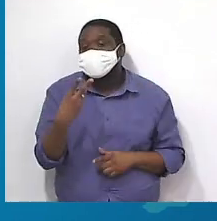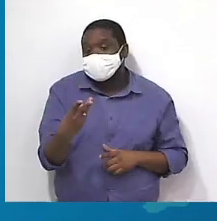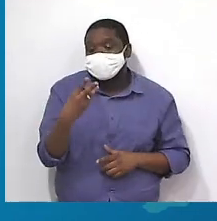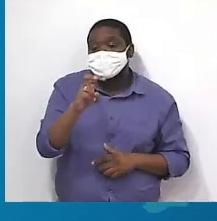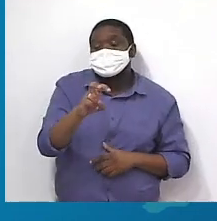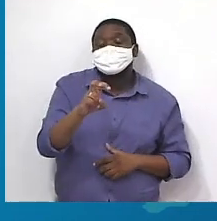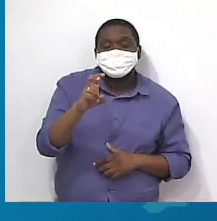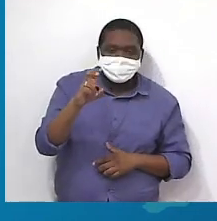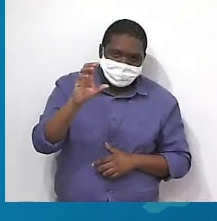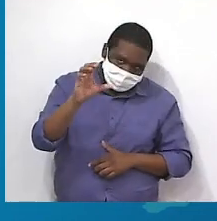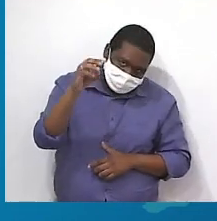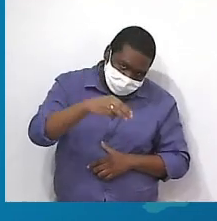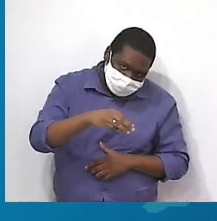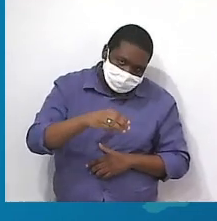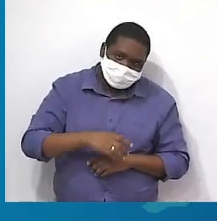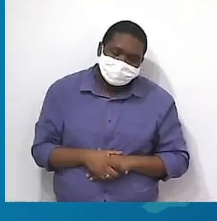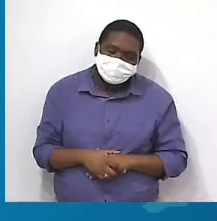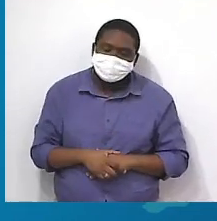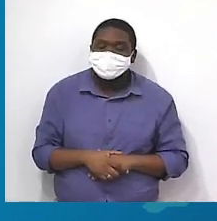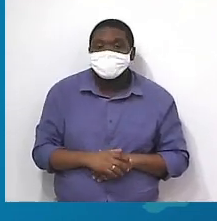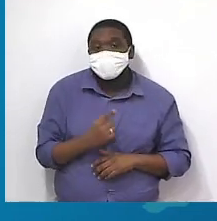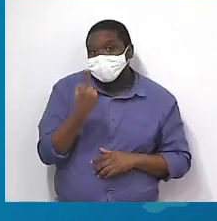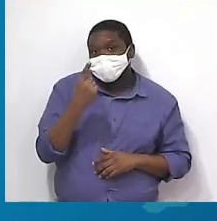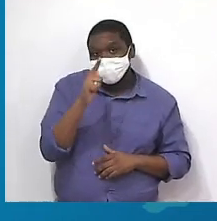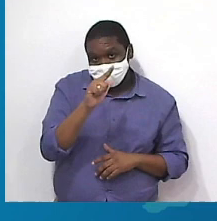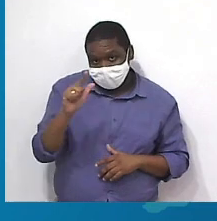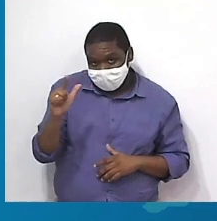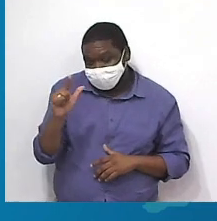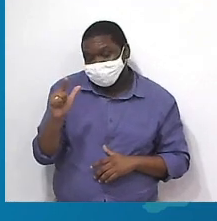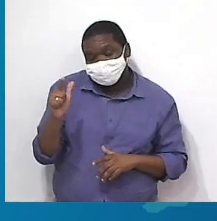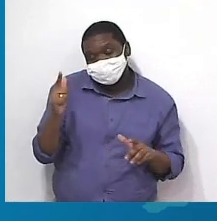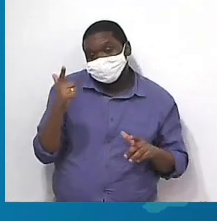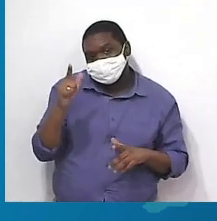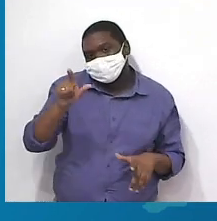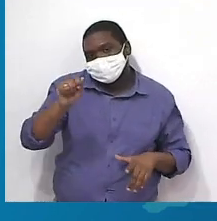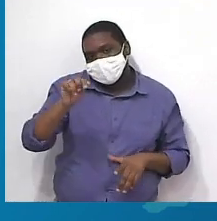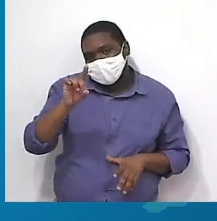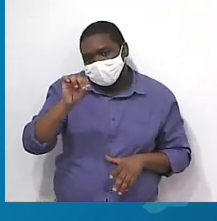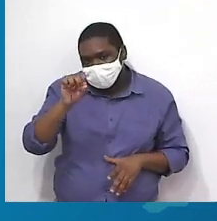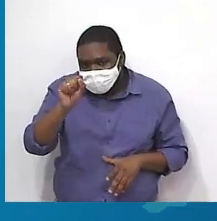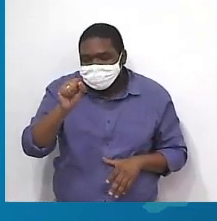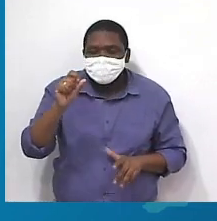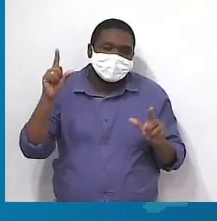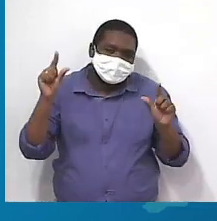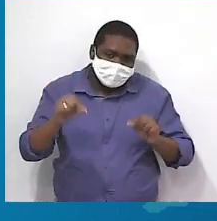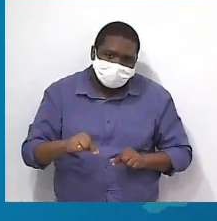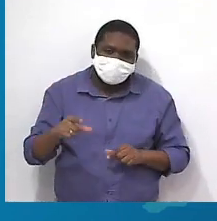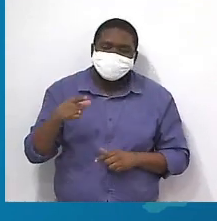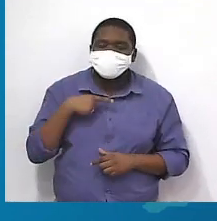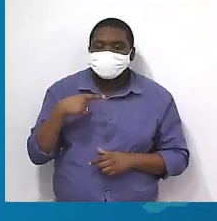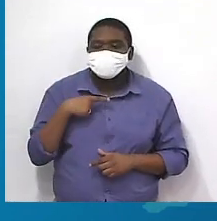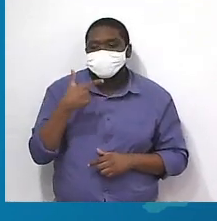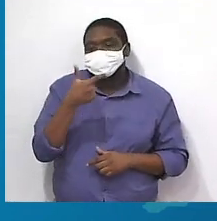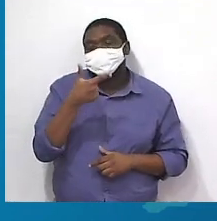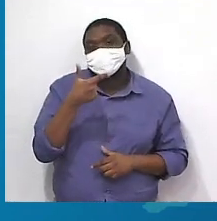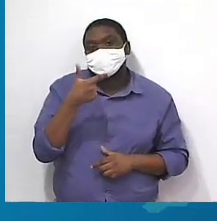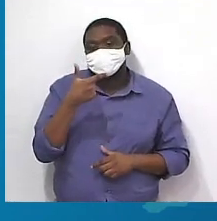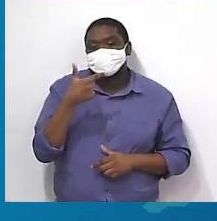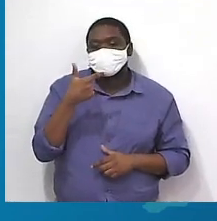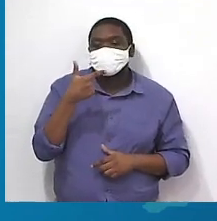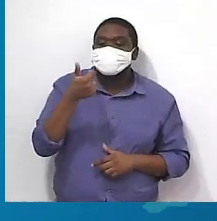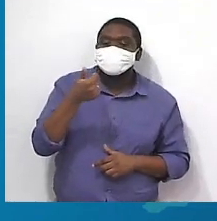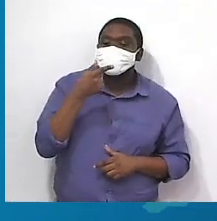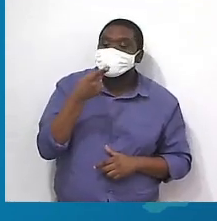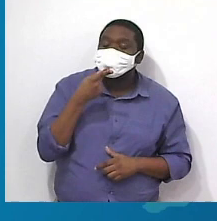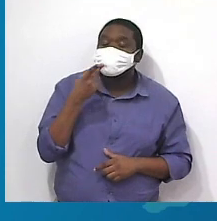ok? E um dos seus lados, né, um dos lados menores, mede 21. Então ele deu